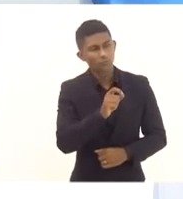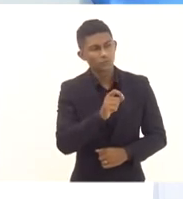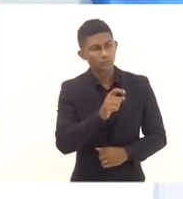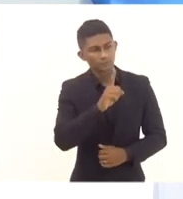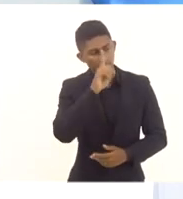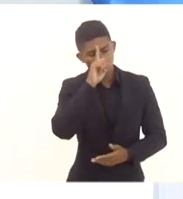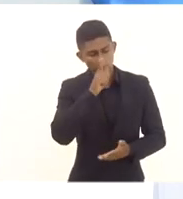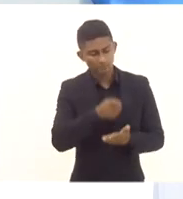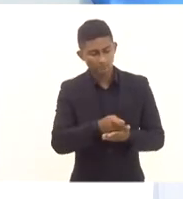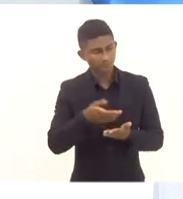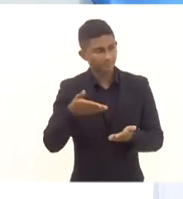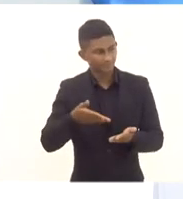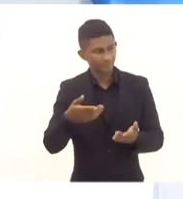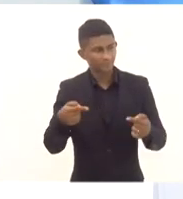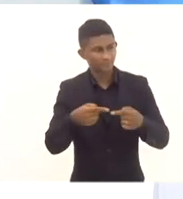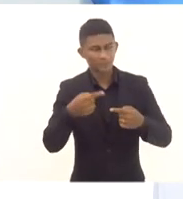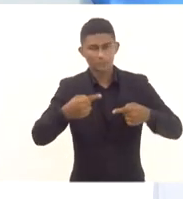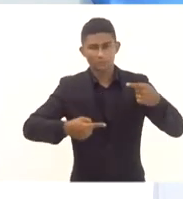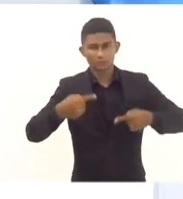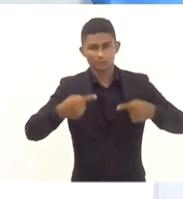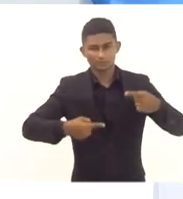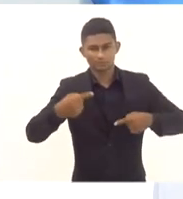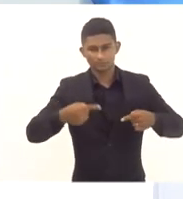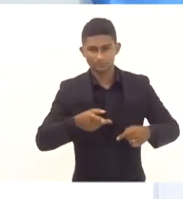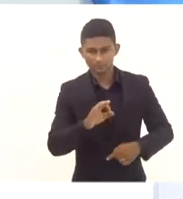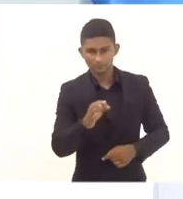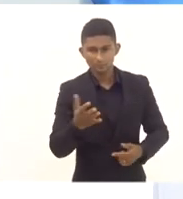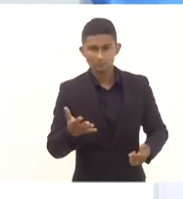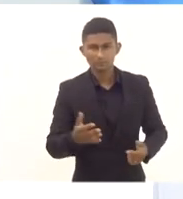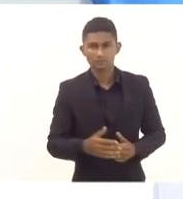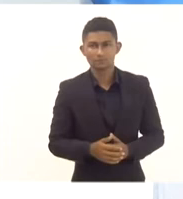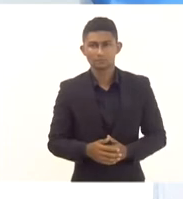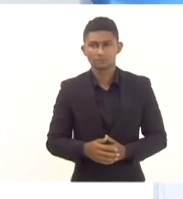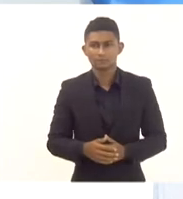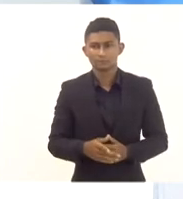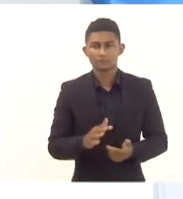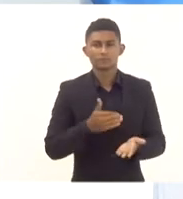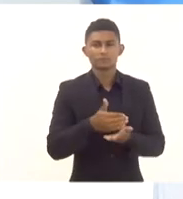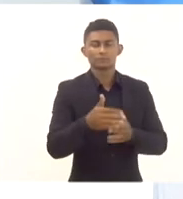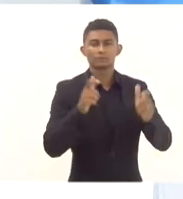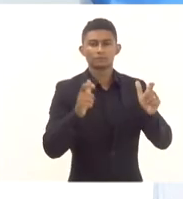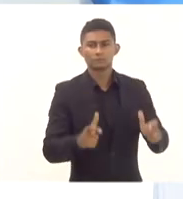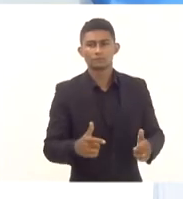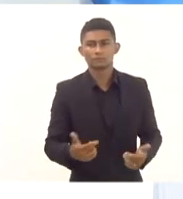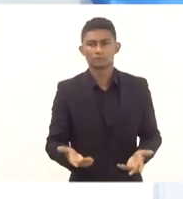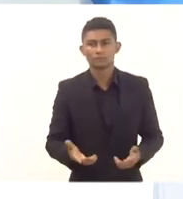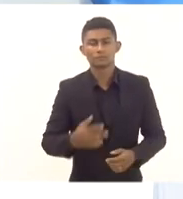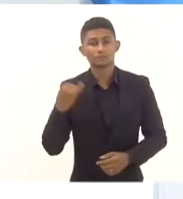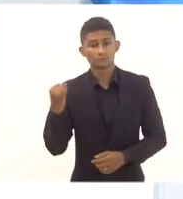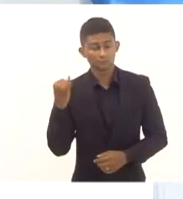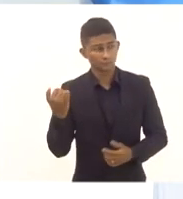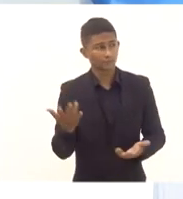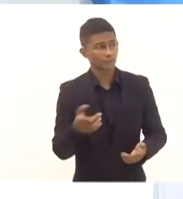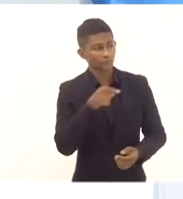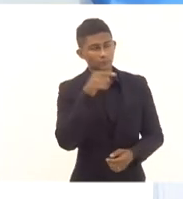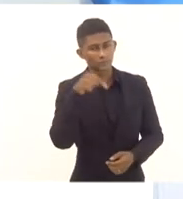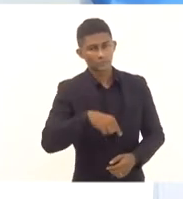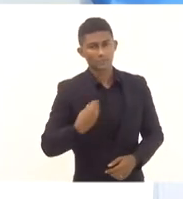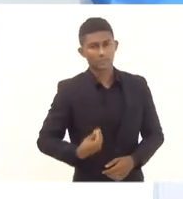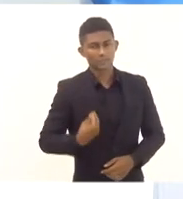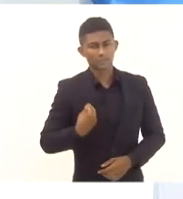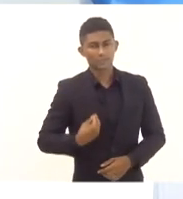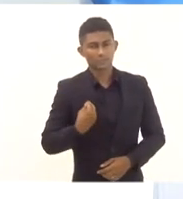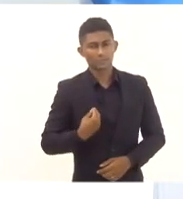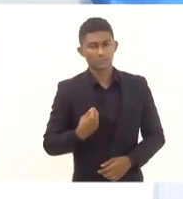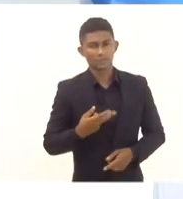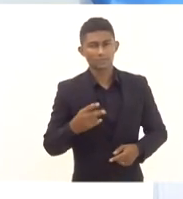decisões elas são políticas e a gente sabe da onde parte então é importante que nós temos aqui a presença de vossa